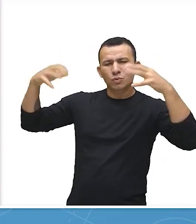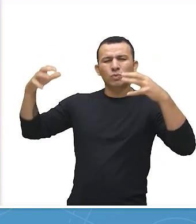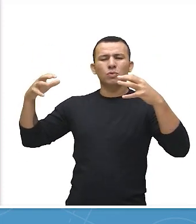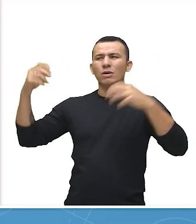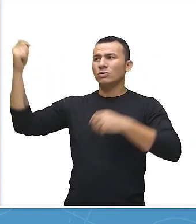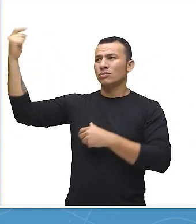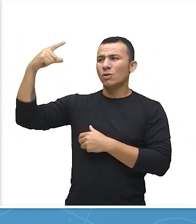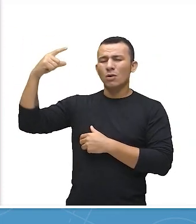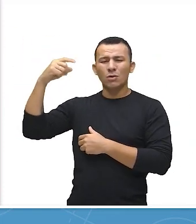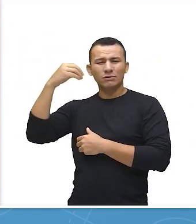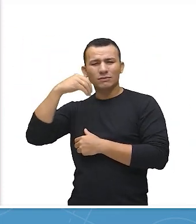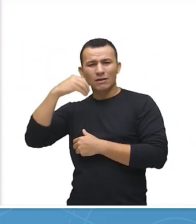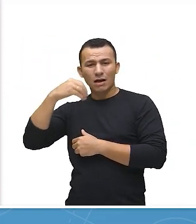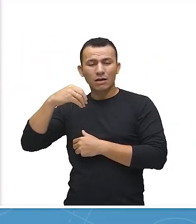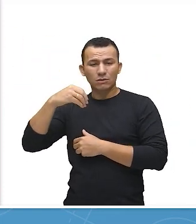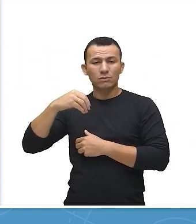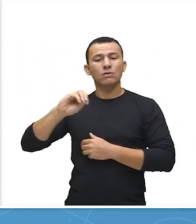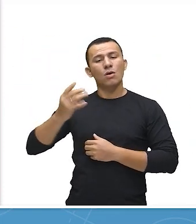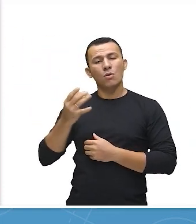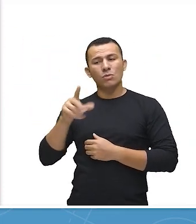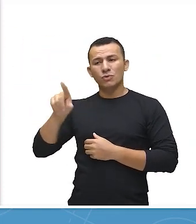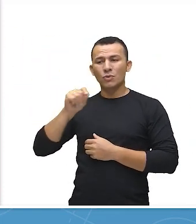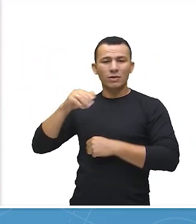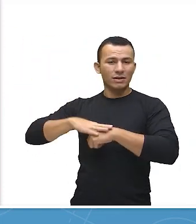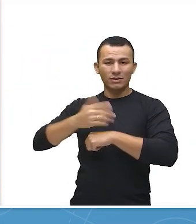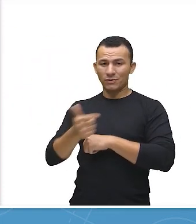possa escolher ou evitar.